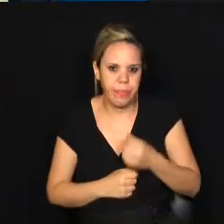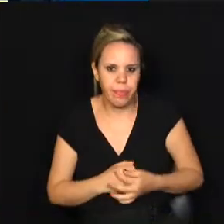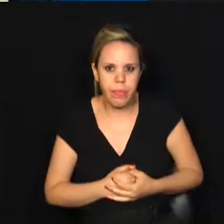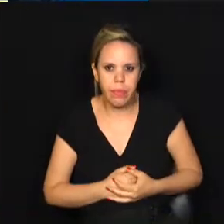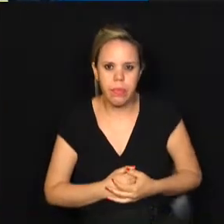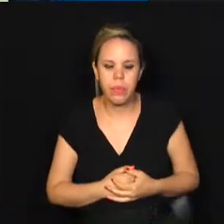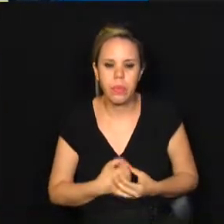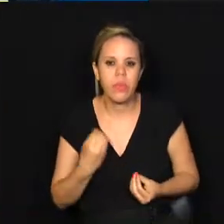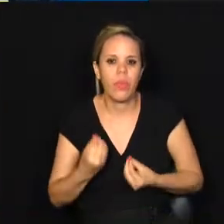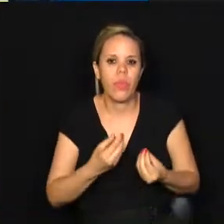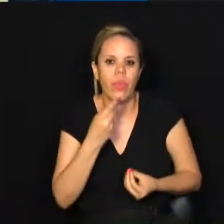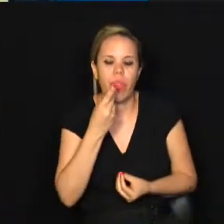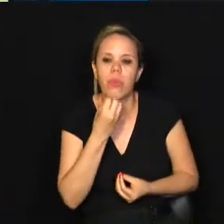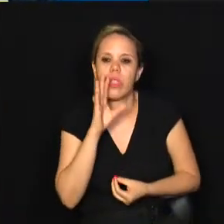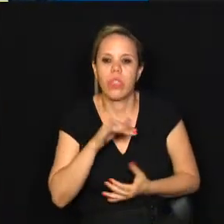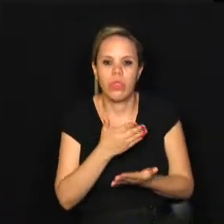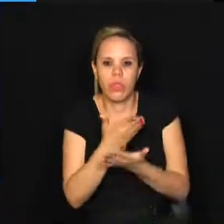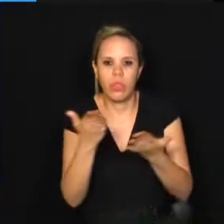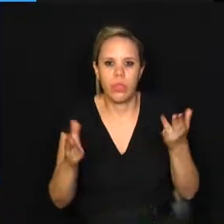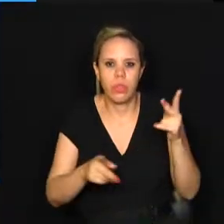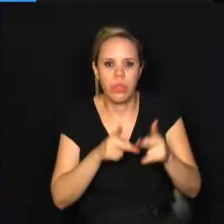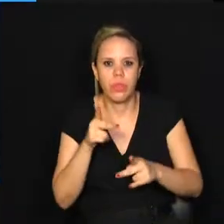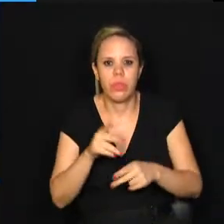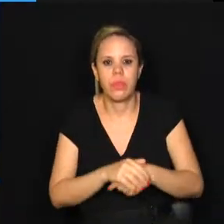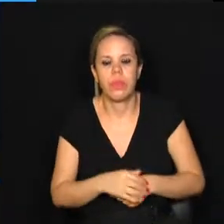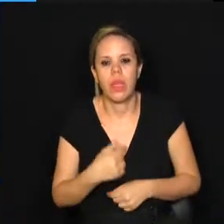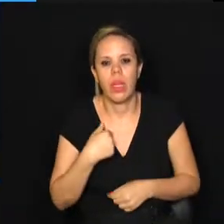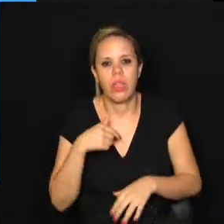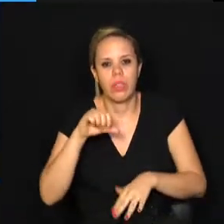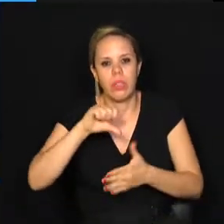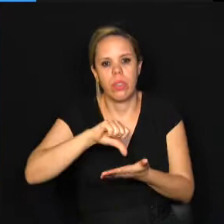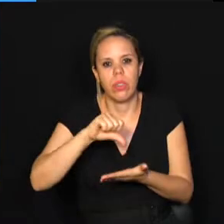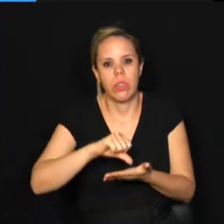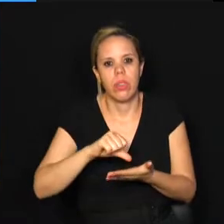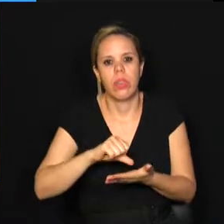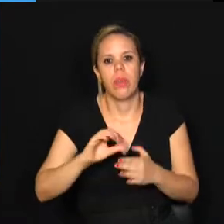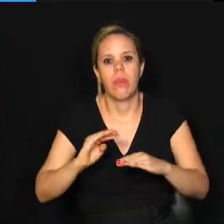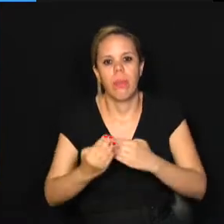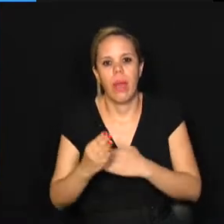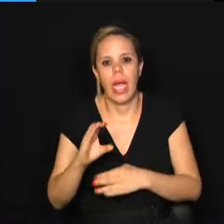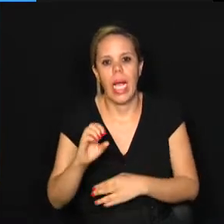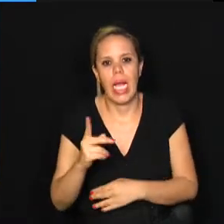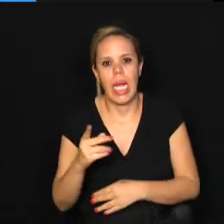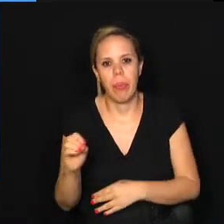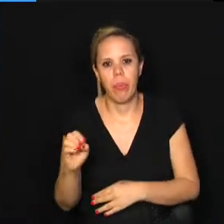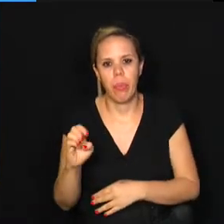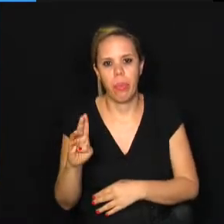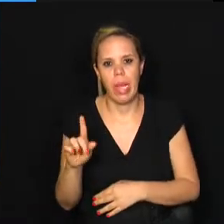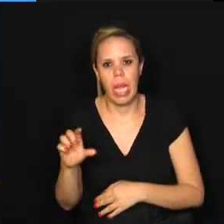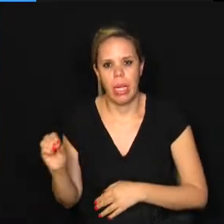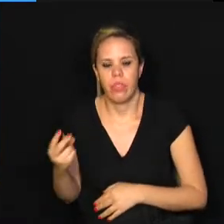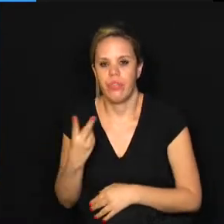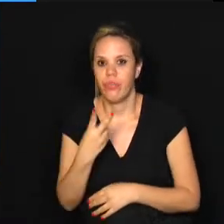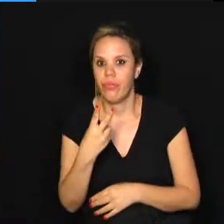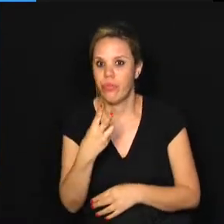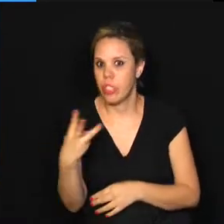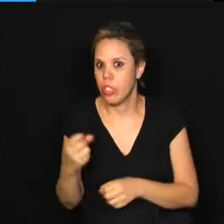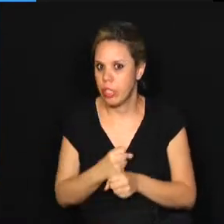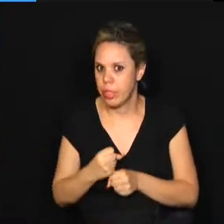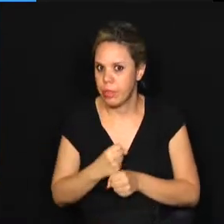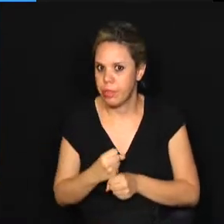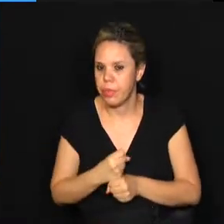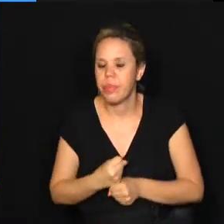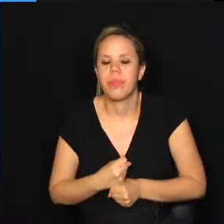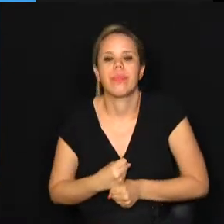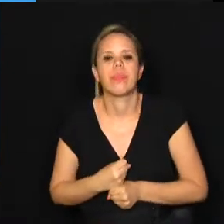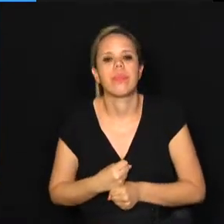Como eu já disse, né, boa tarde a todos e a todas. Eu sou da região do Campo Belo, né, Carlão, como você sabe, há 23 anos. E